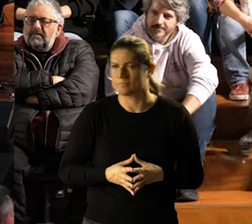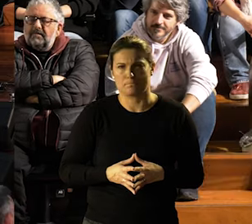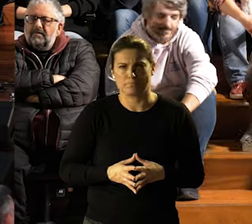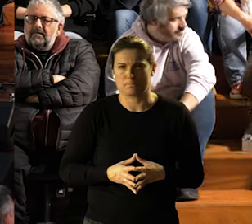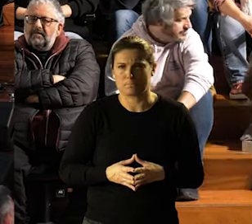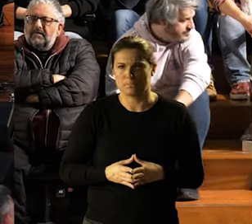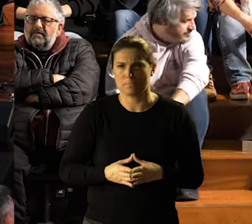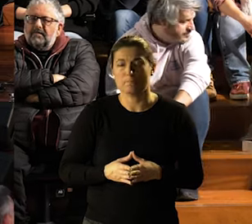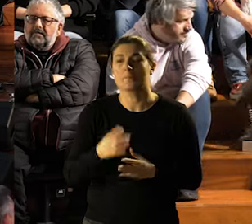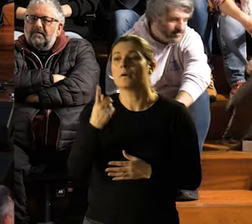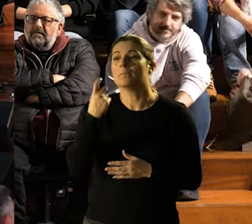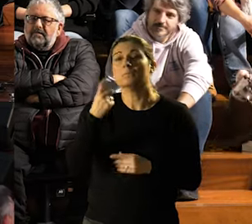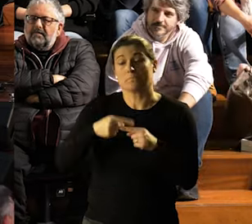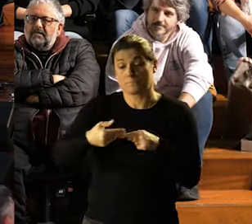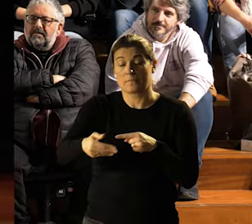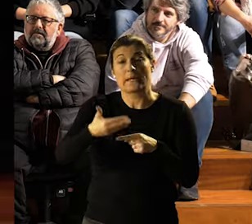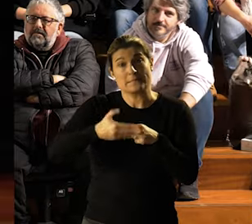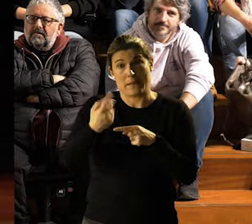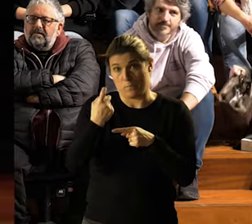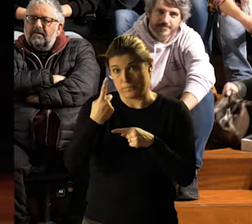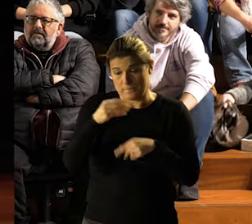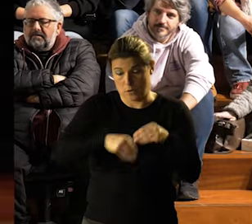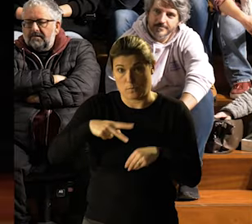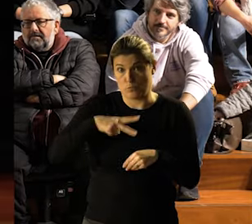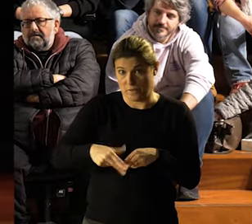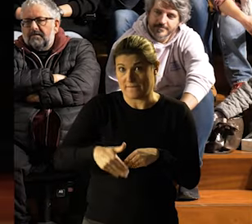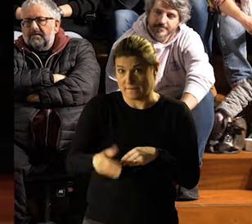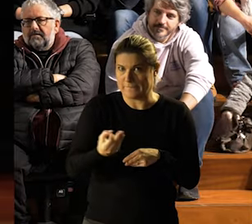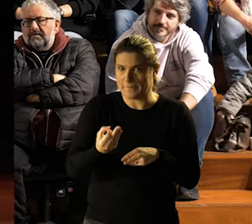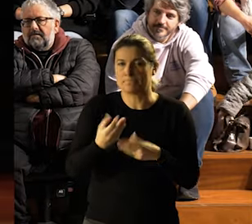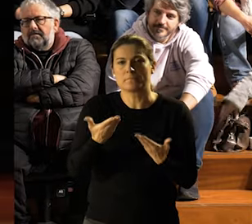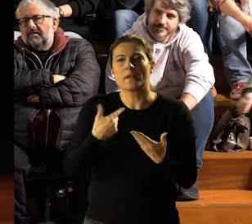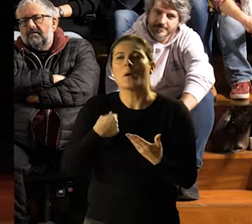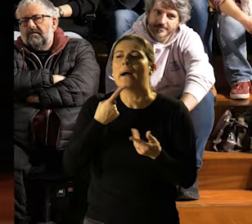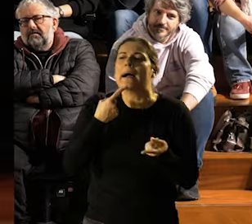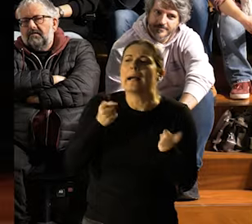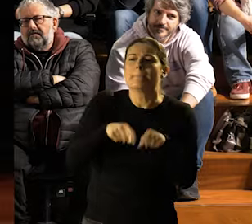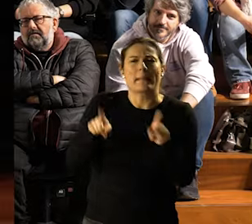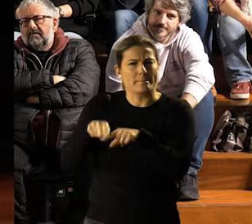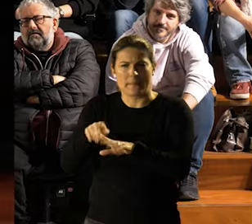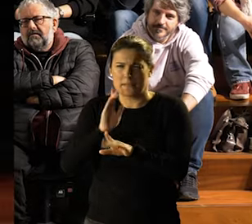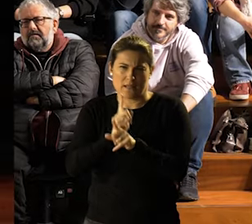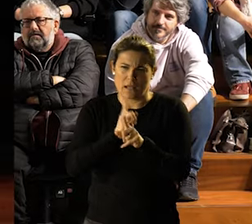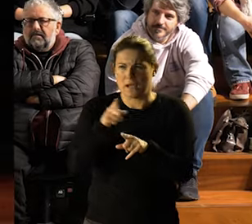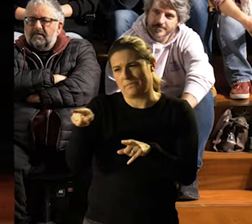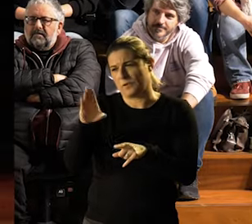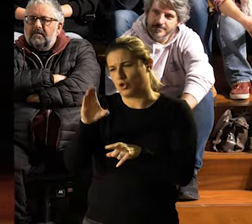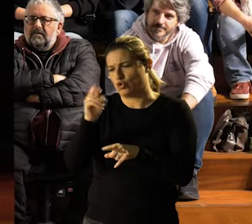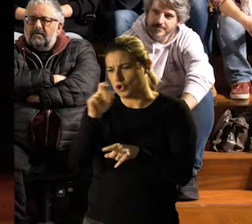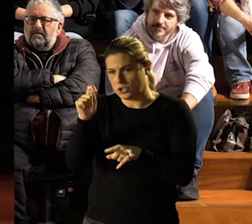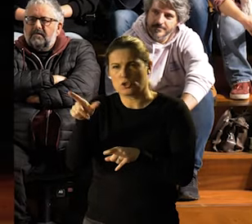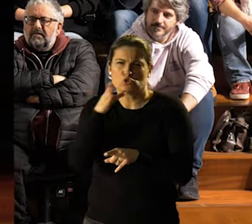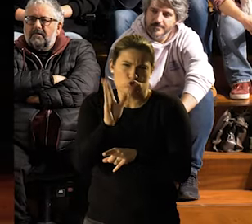nação Falta uma semana para as eleições em Portugal não vou repetir uma parte que Jorge já disse que tem um